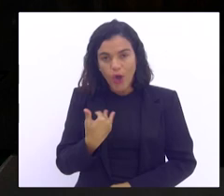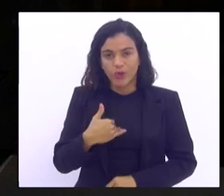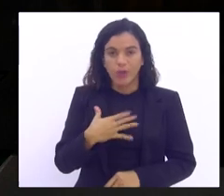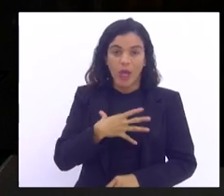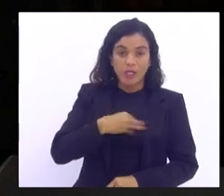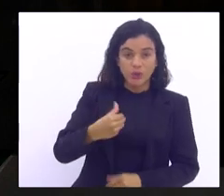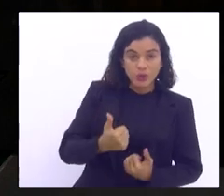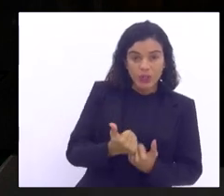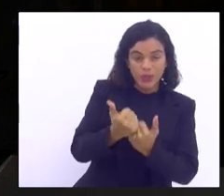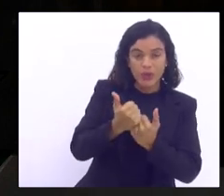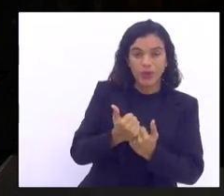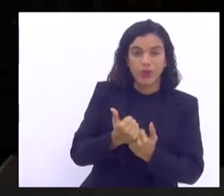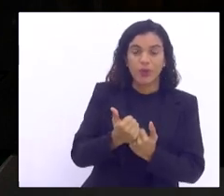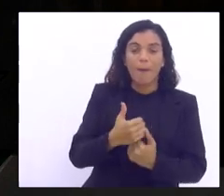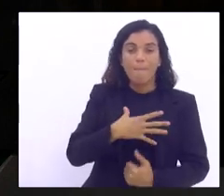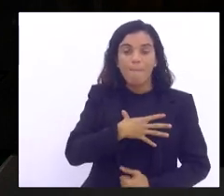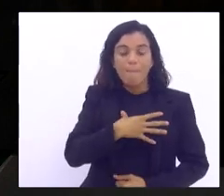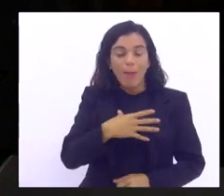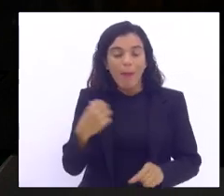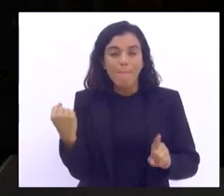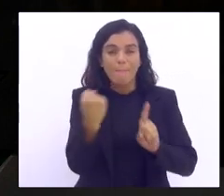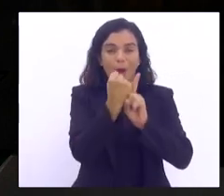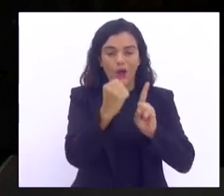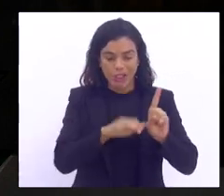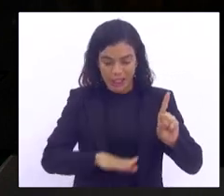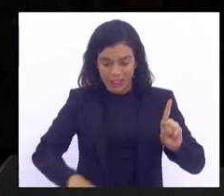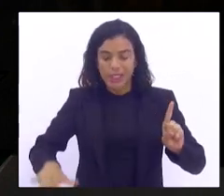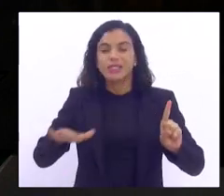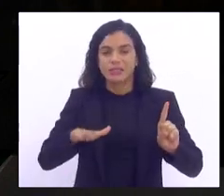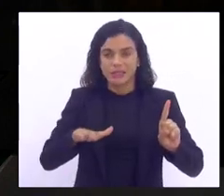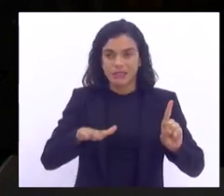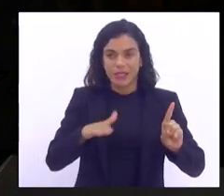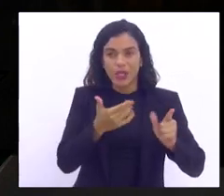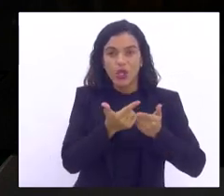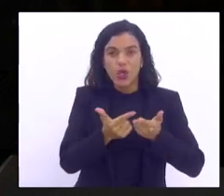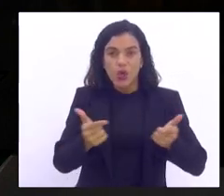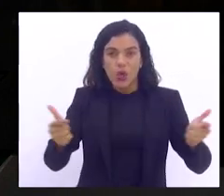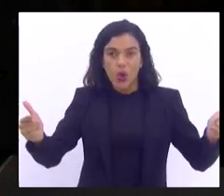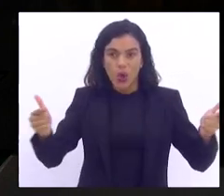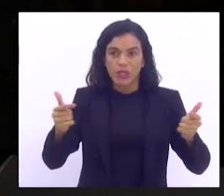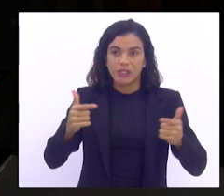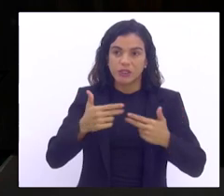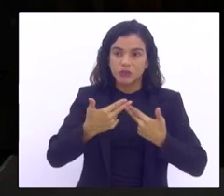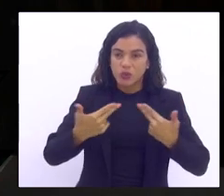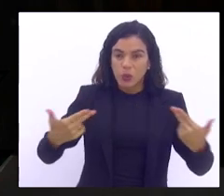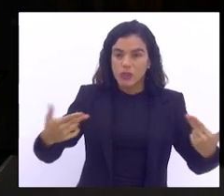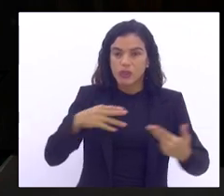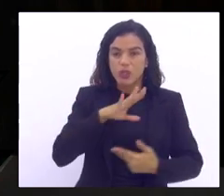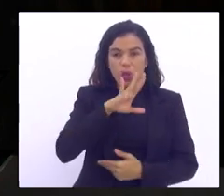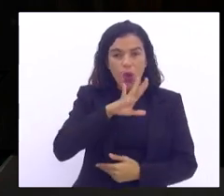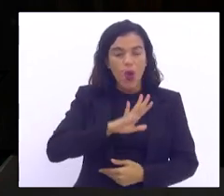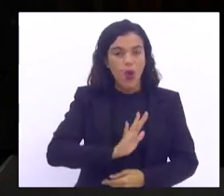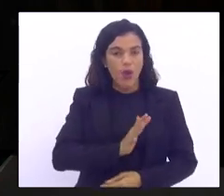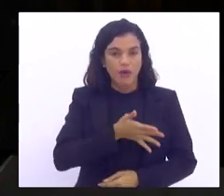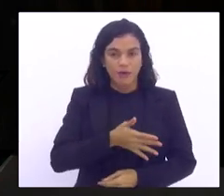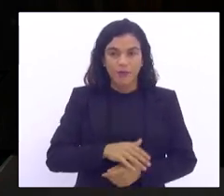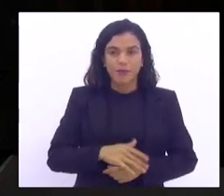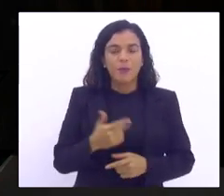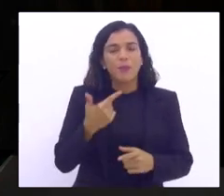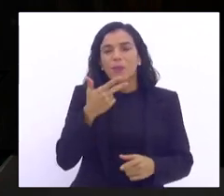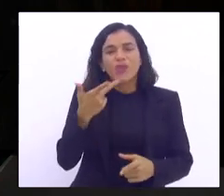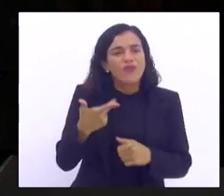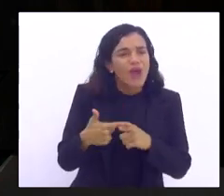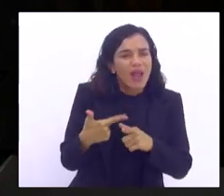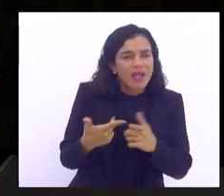do infanticídio, dentre outros tantas outras monstruosidades. E por que eu estou falando isso logo no